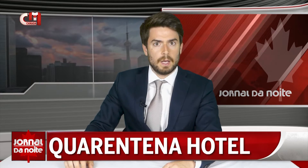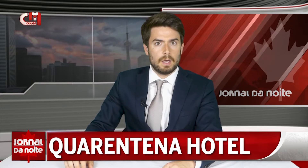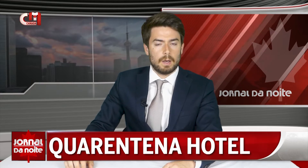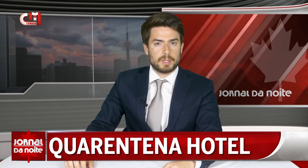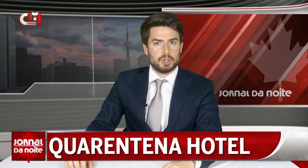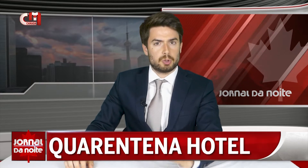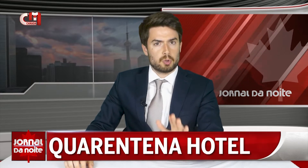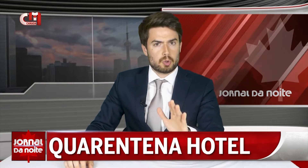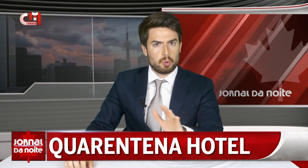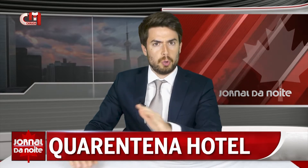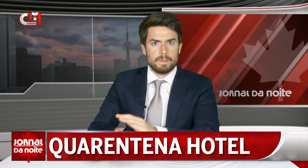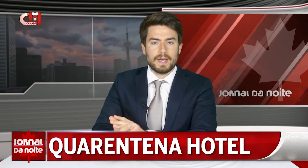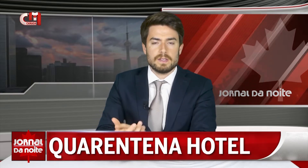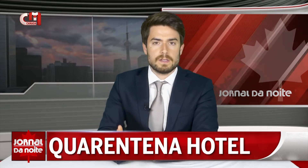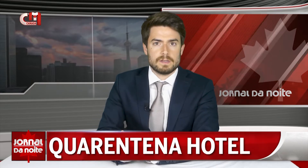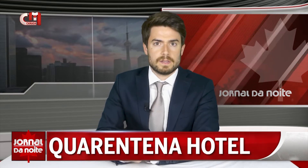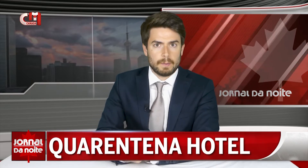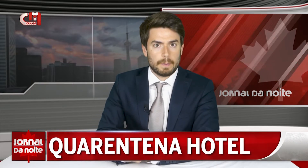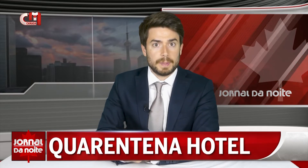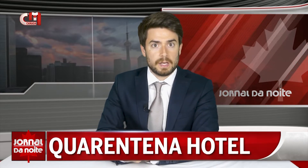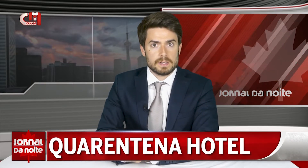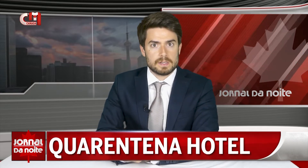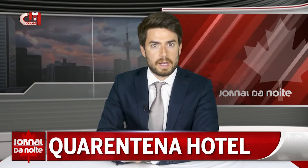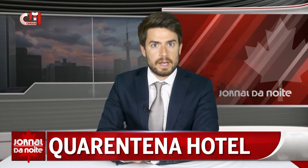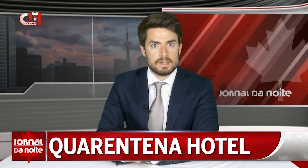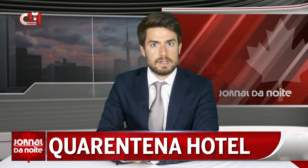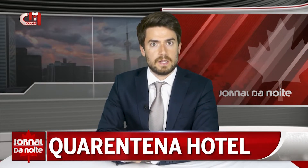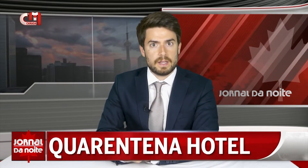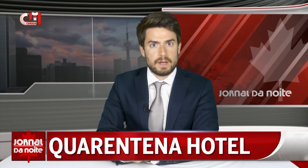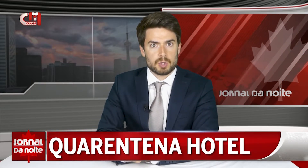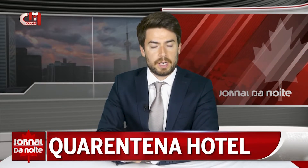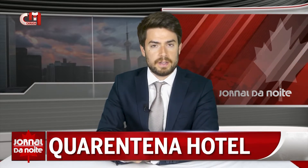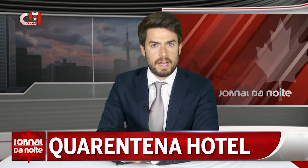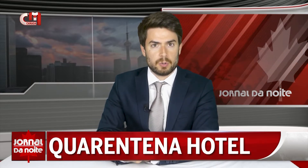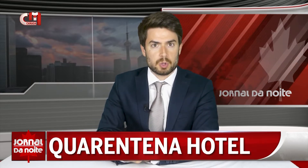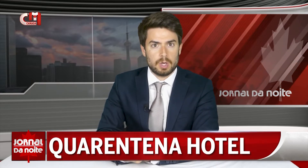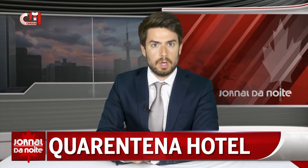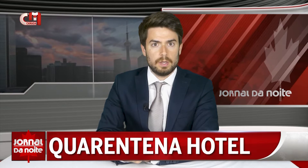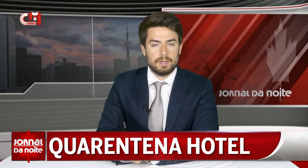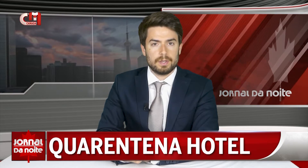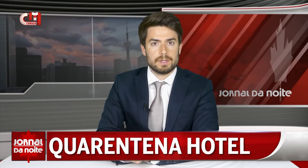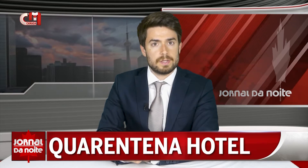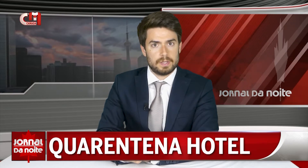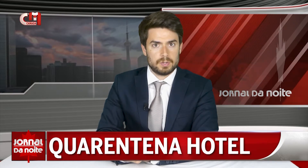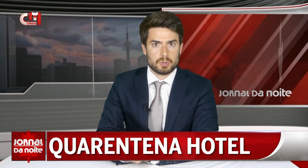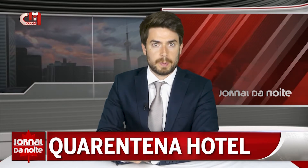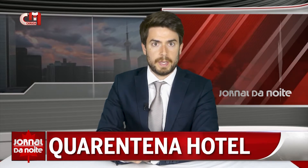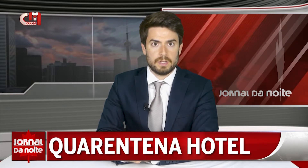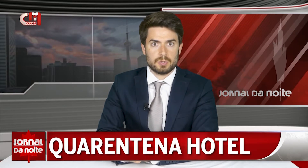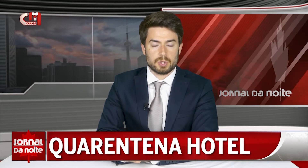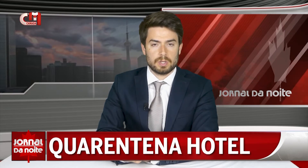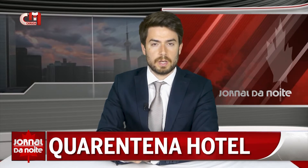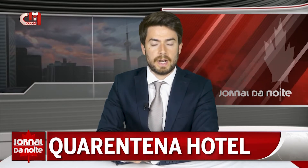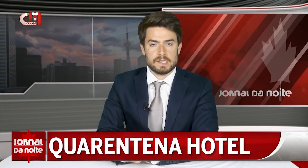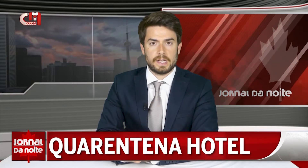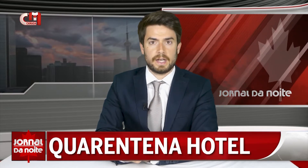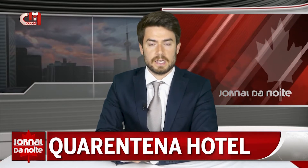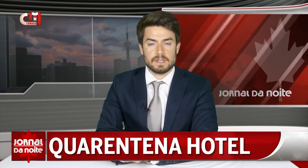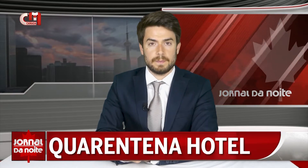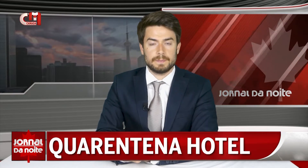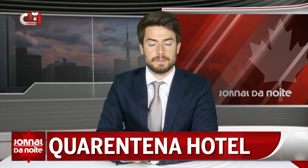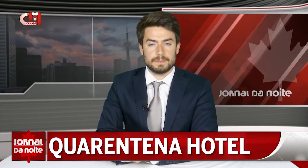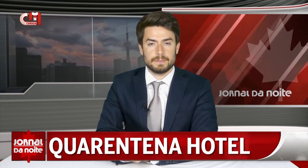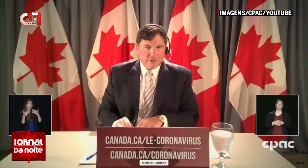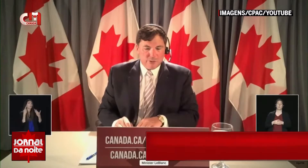chegado ao Canadá a partir do Julho a isenção aplica-se a cidadãos canadianos e residentes permanentes que